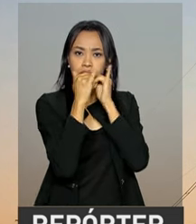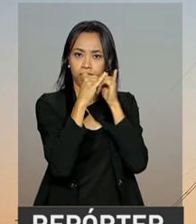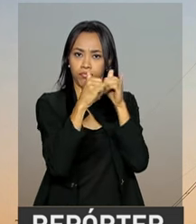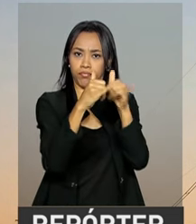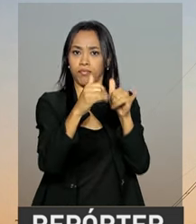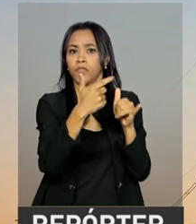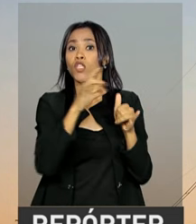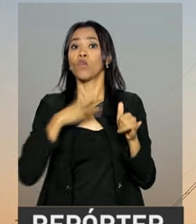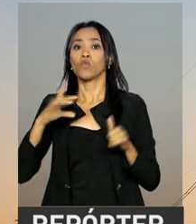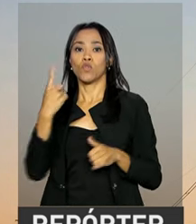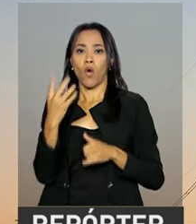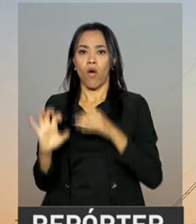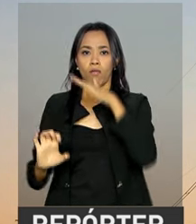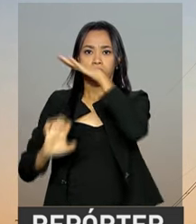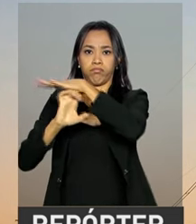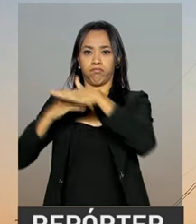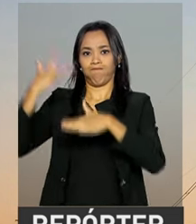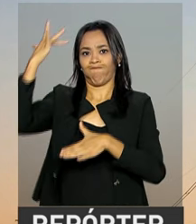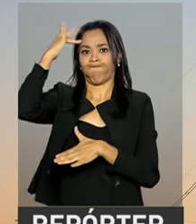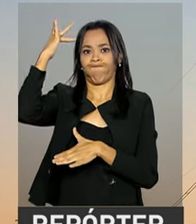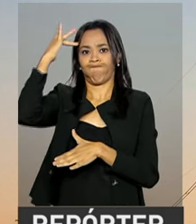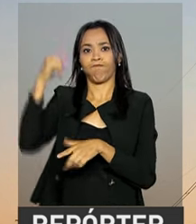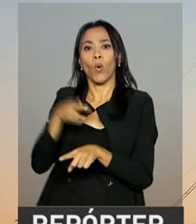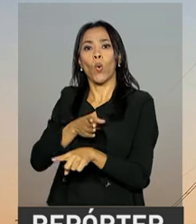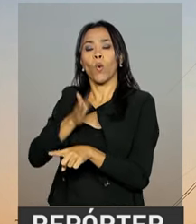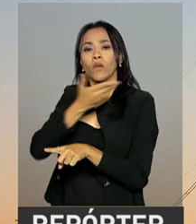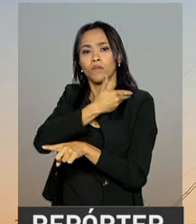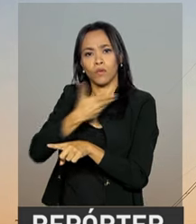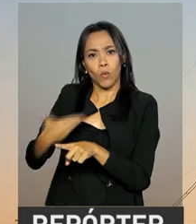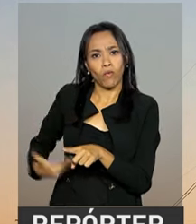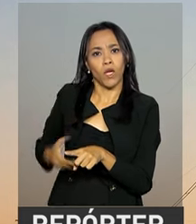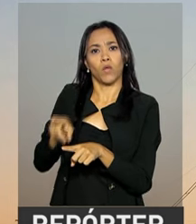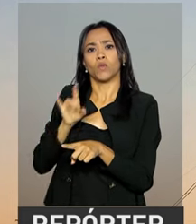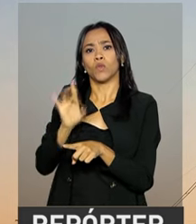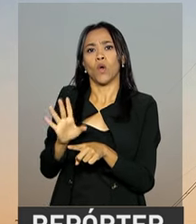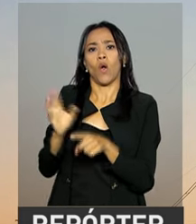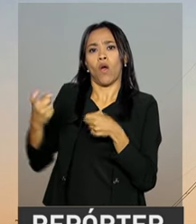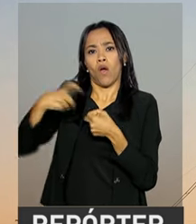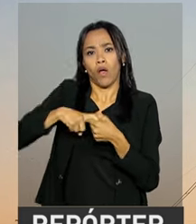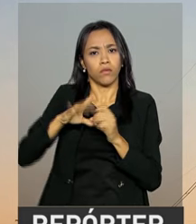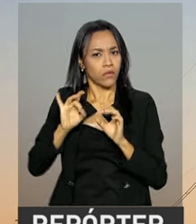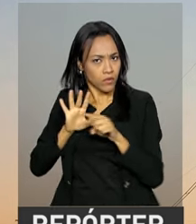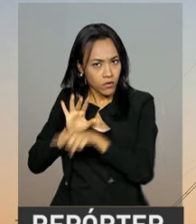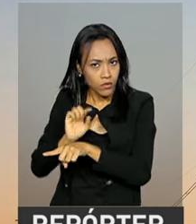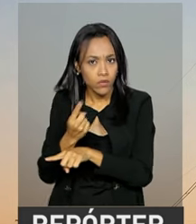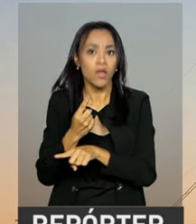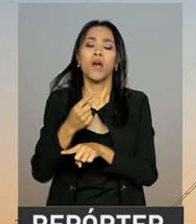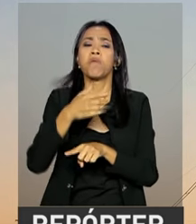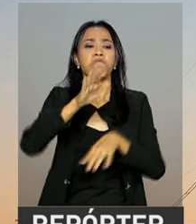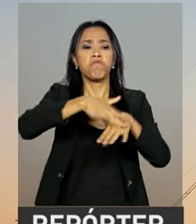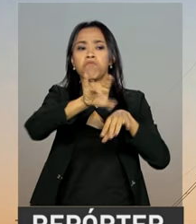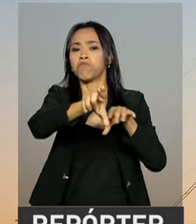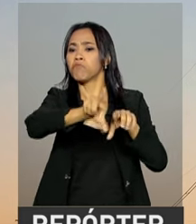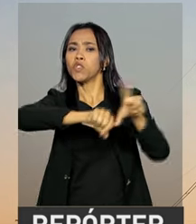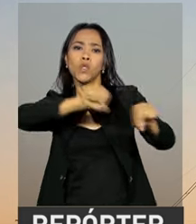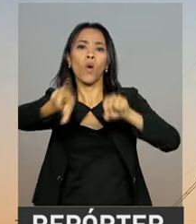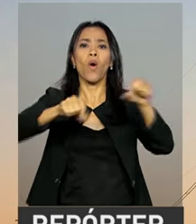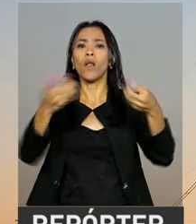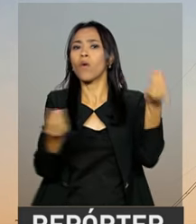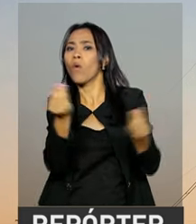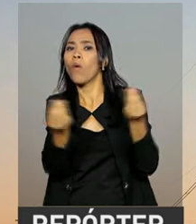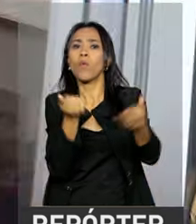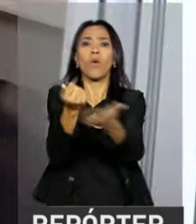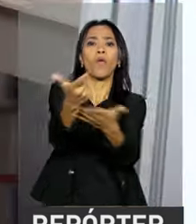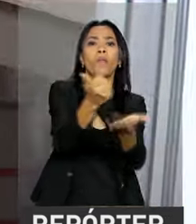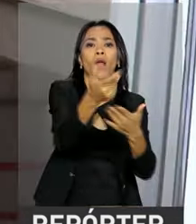comercialização de energia elétrica e cerca de 4.300 consumidores que escolhem de onde querem comprar